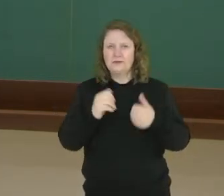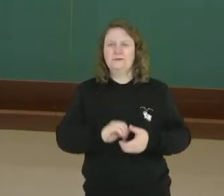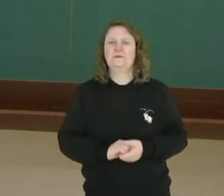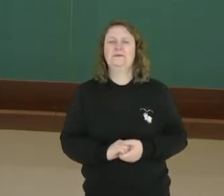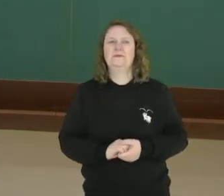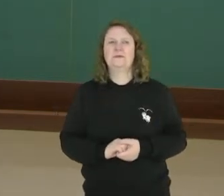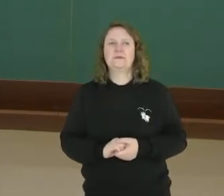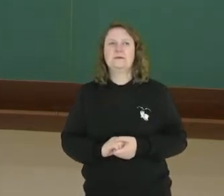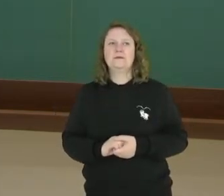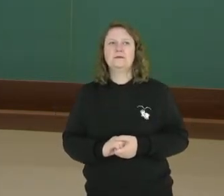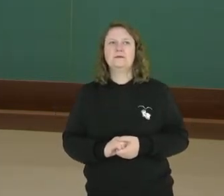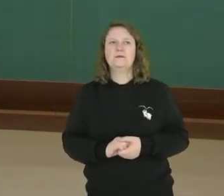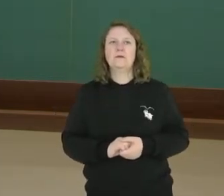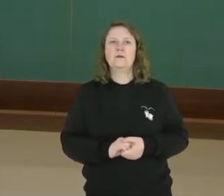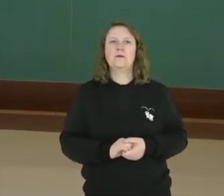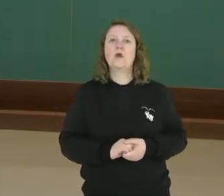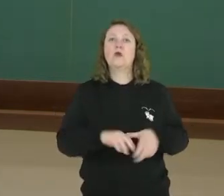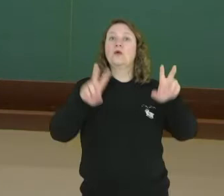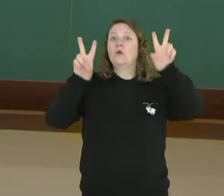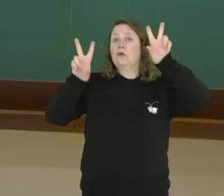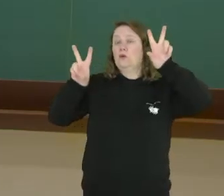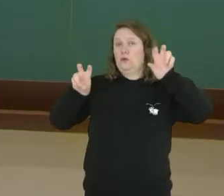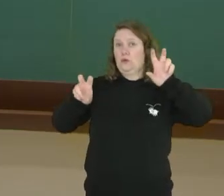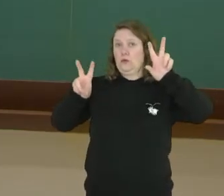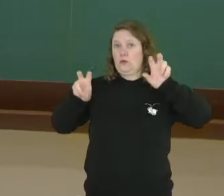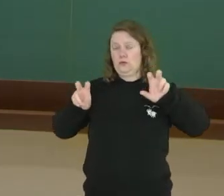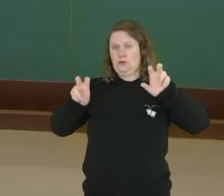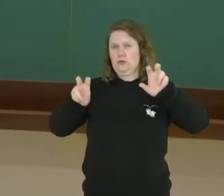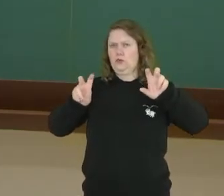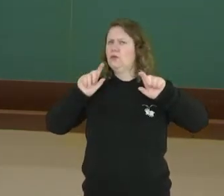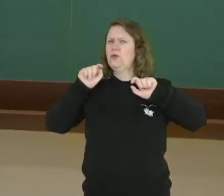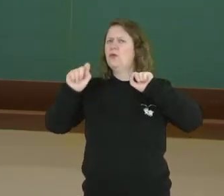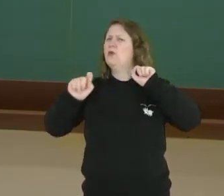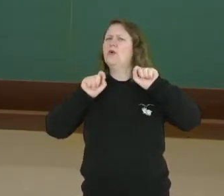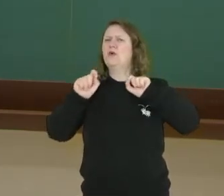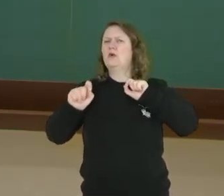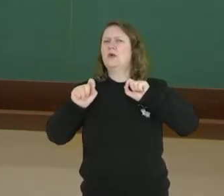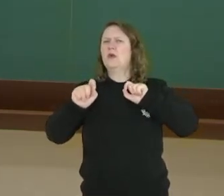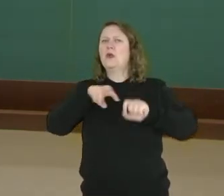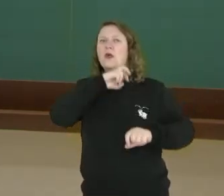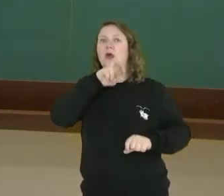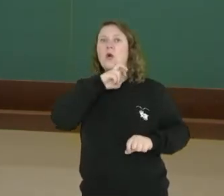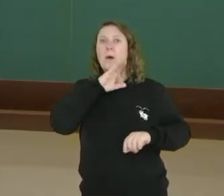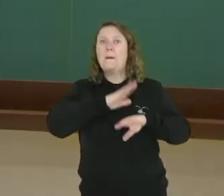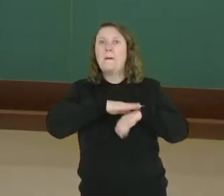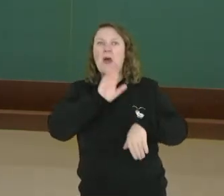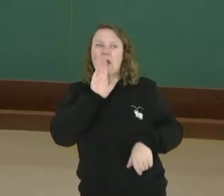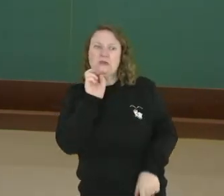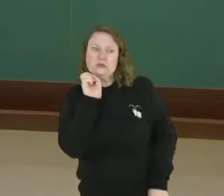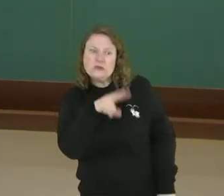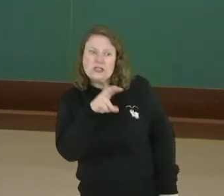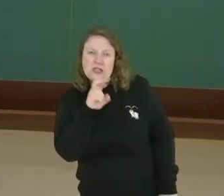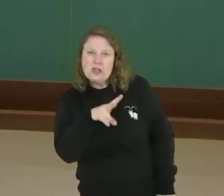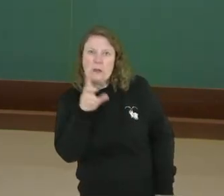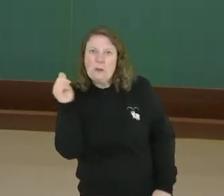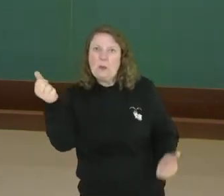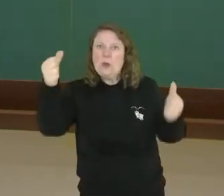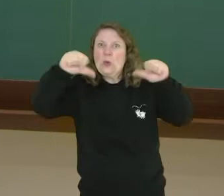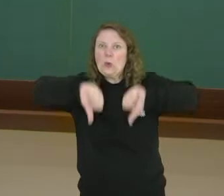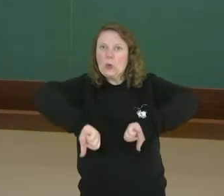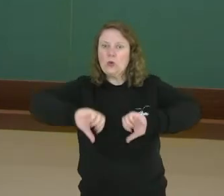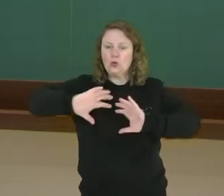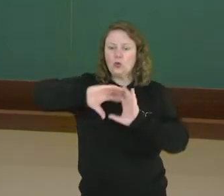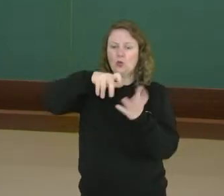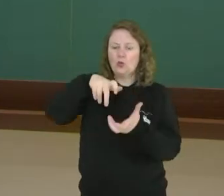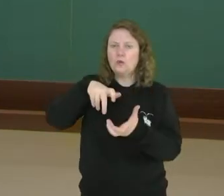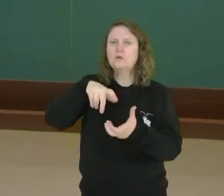então. Então, o título dessa reportagem é: qual que é a cobra mais venenosa do mundo? Existe, professora? Sim, existe a cobra mais